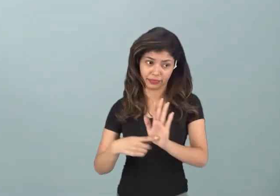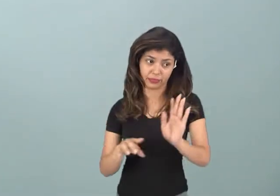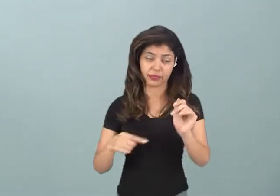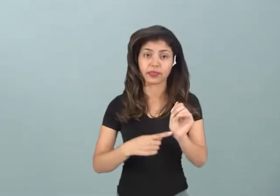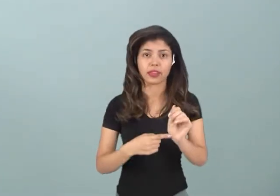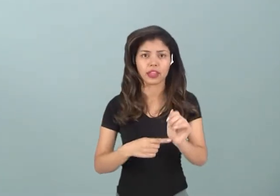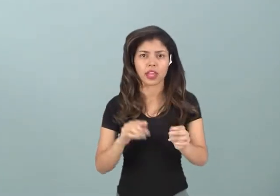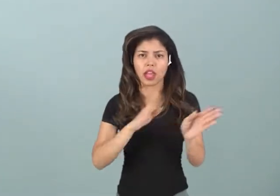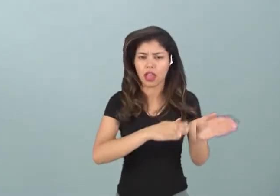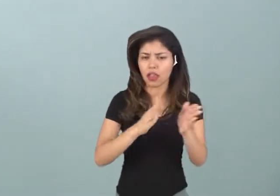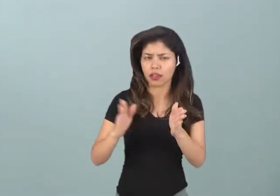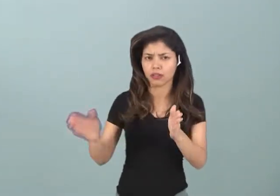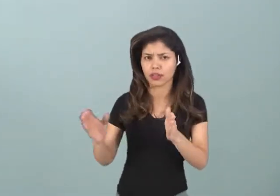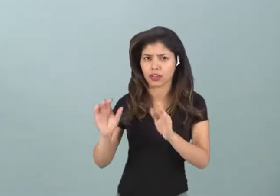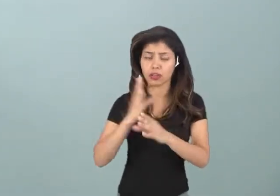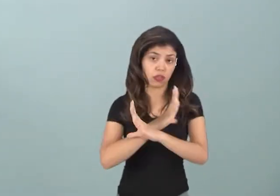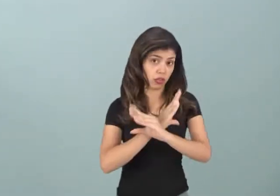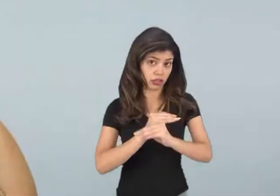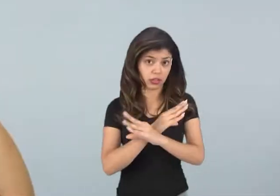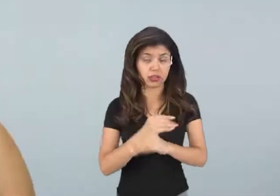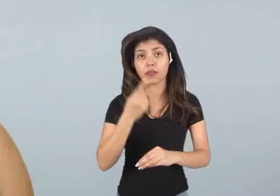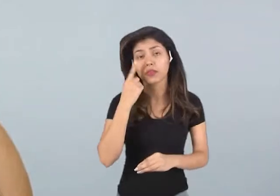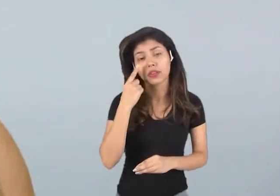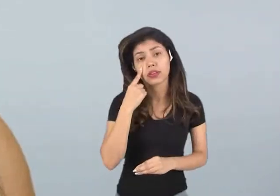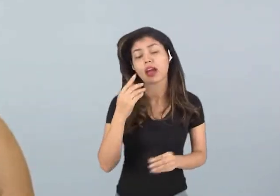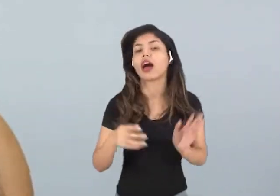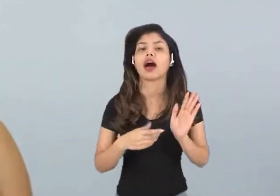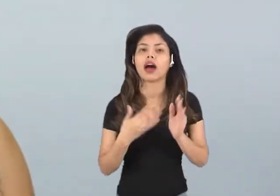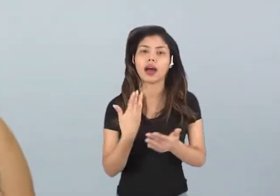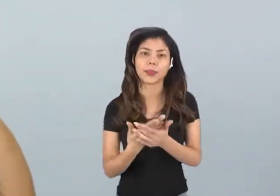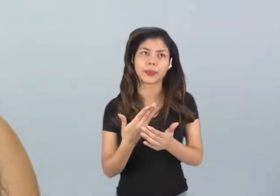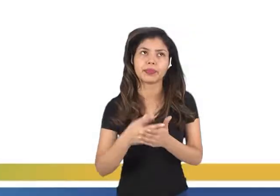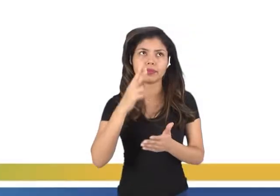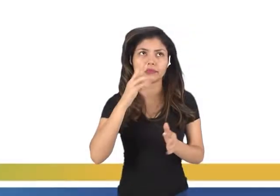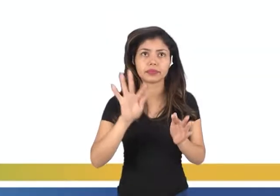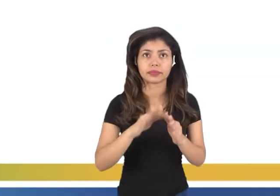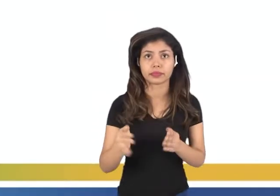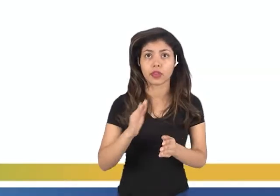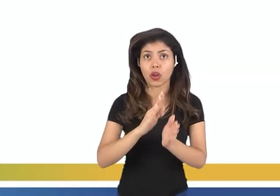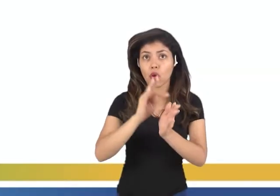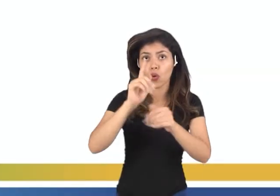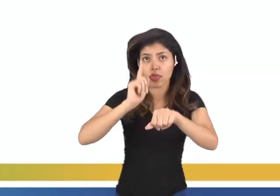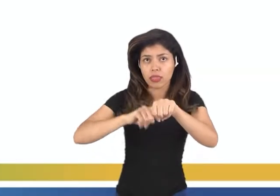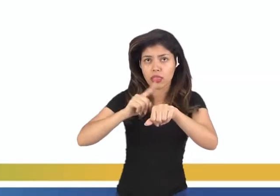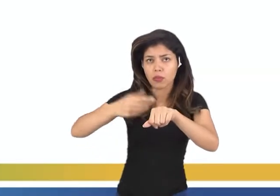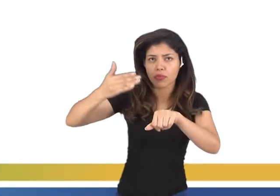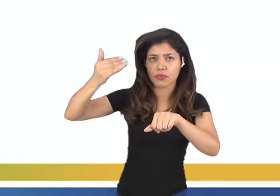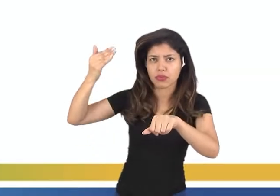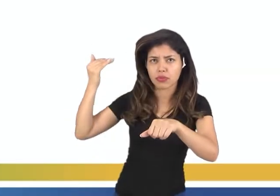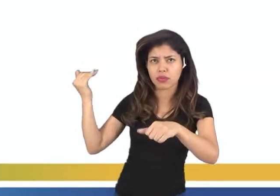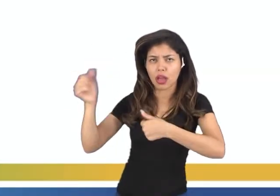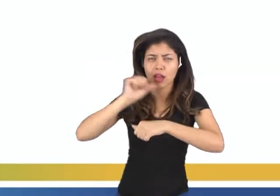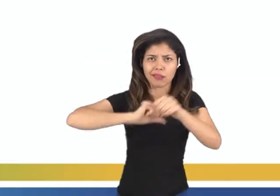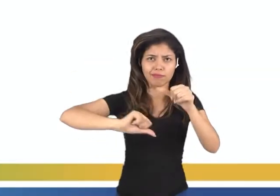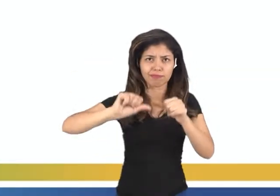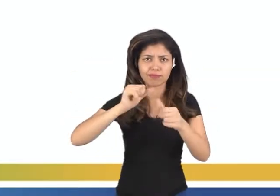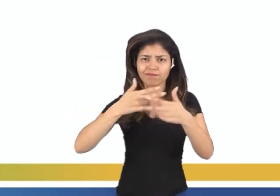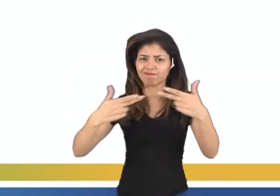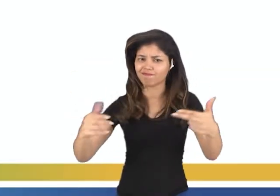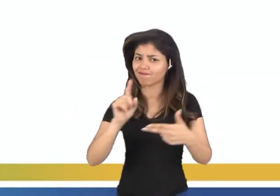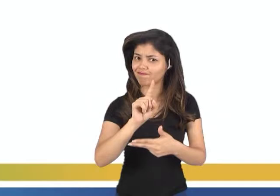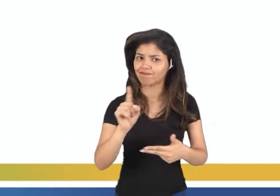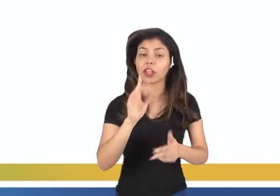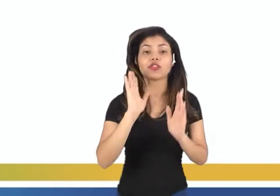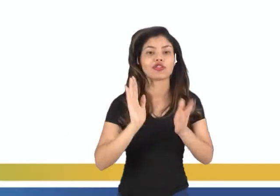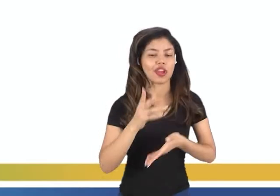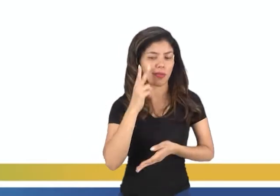compostos por coordenação, tá bom? Vamos olhar a frase ao lado? O tempo passa, mas algumas coisas não mudam. Acho que ali já